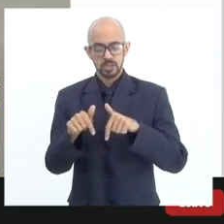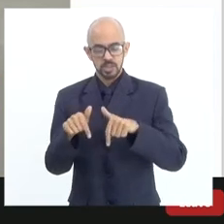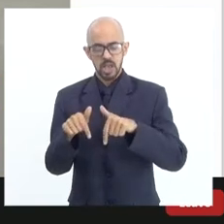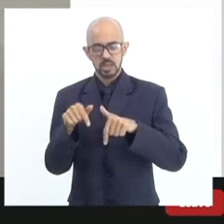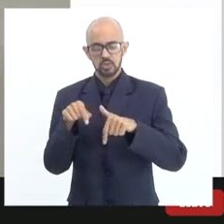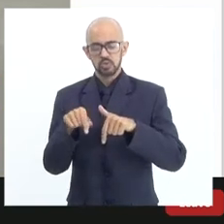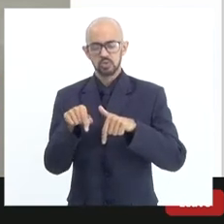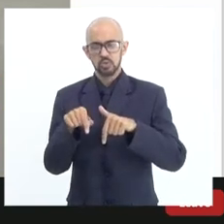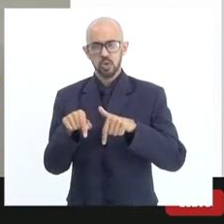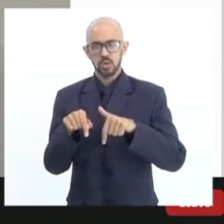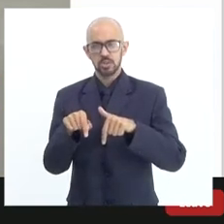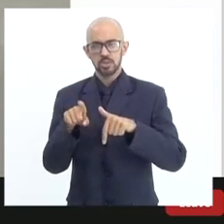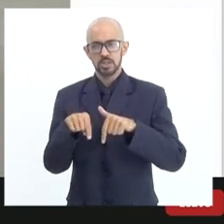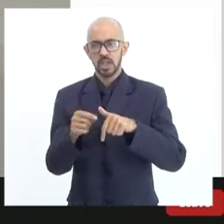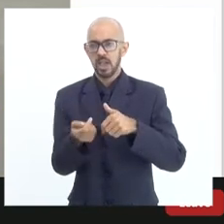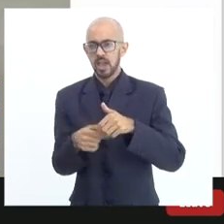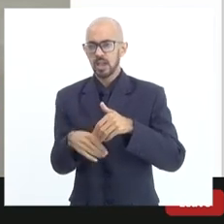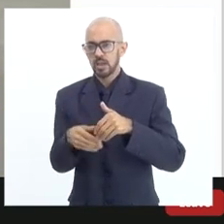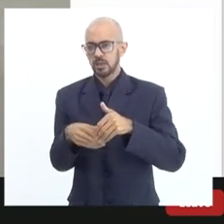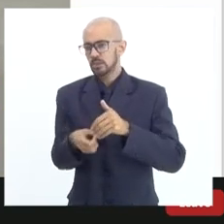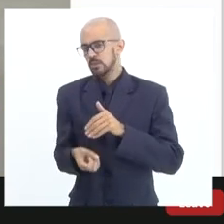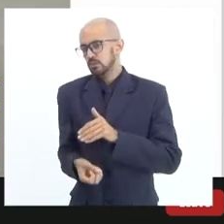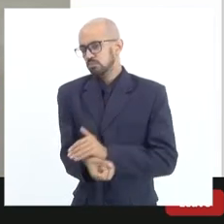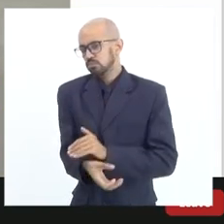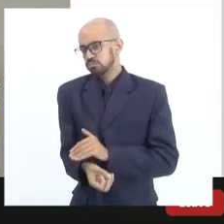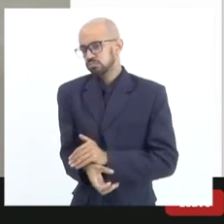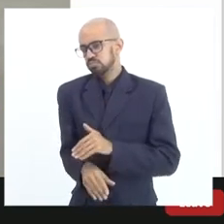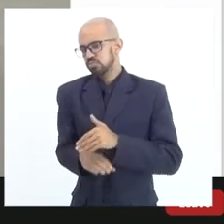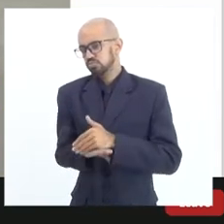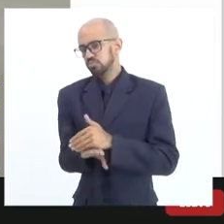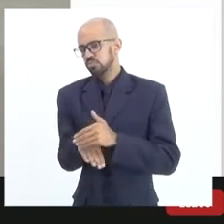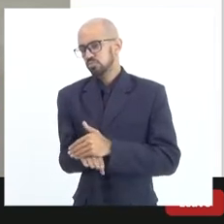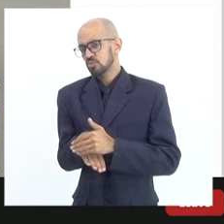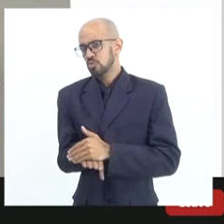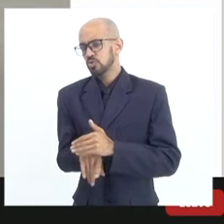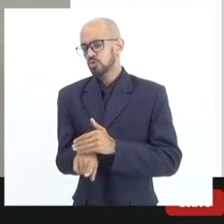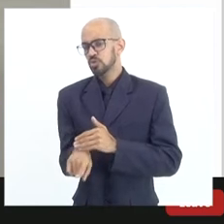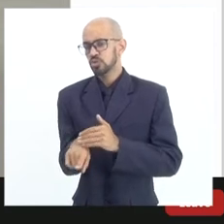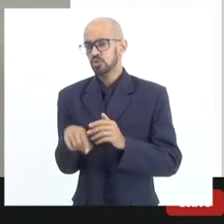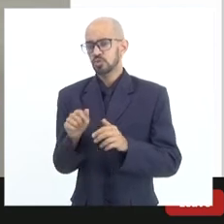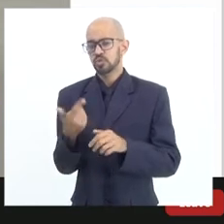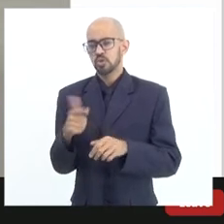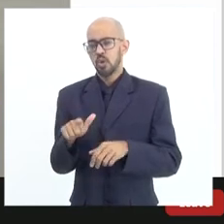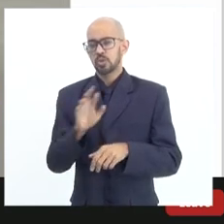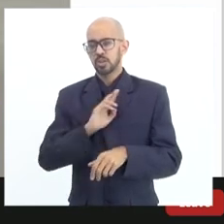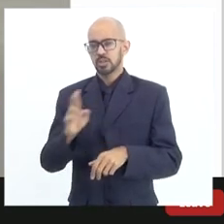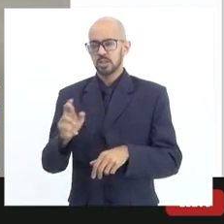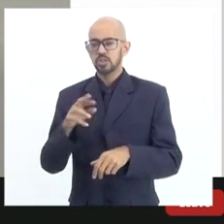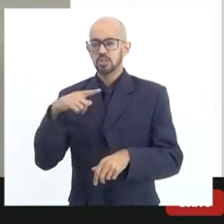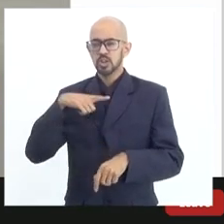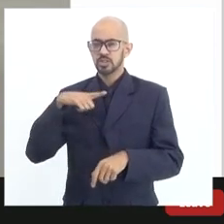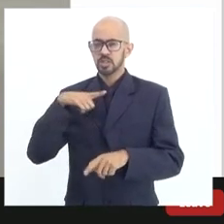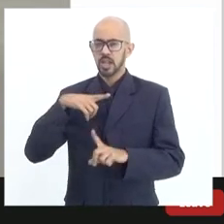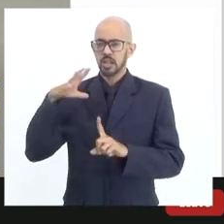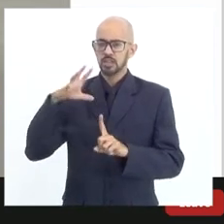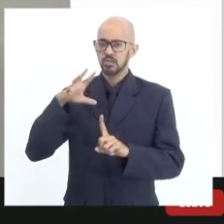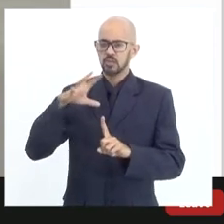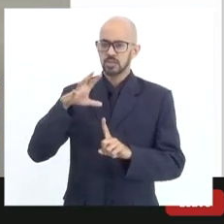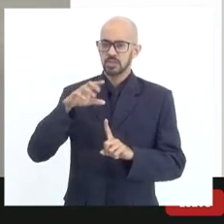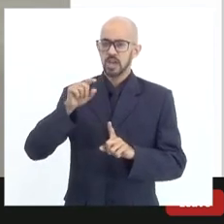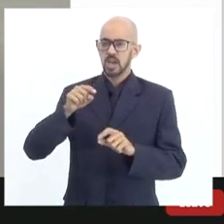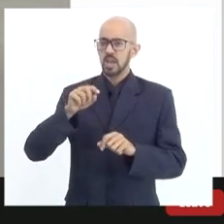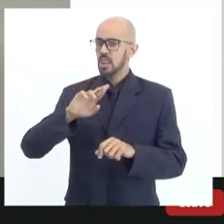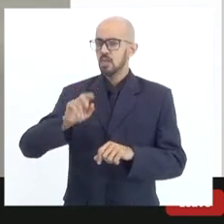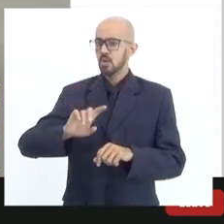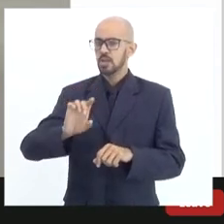muitas vezes subterrâneas, que outros setores hegemônicos religiosos da nossa sociedade têm. E não é só